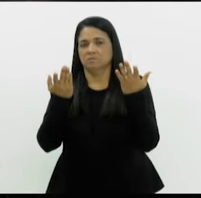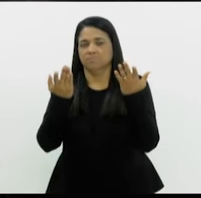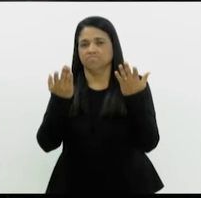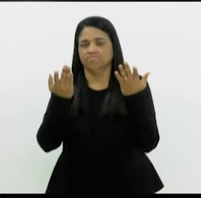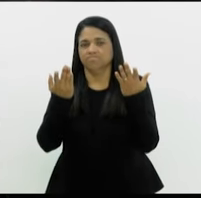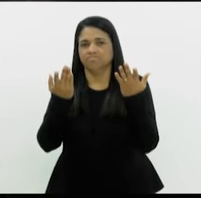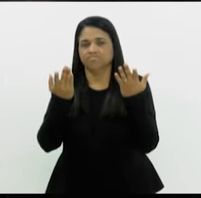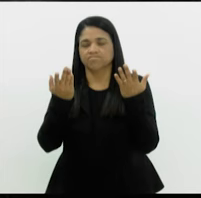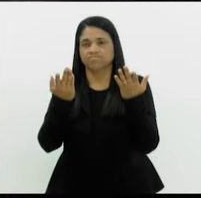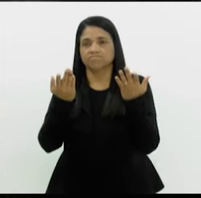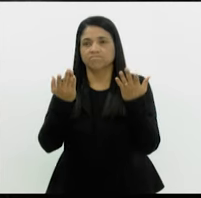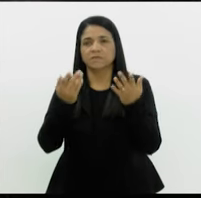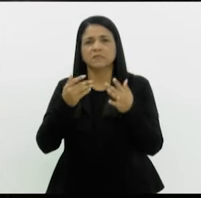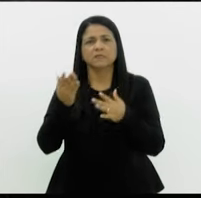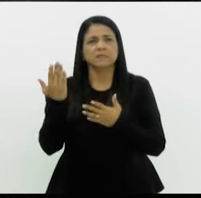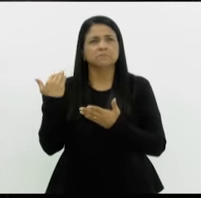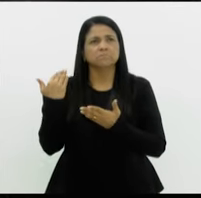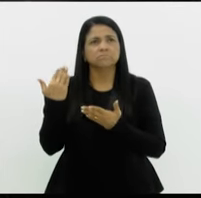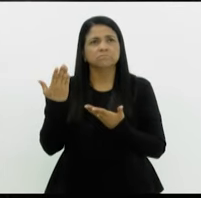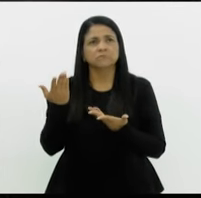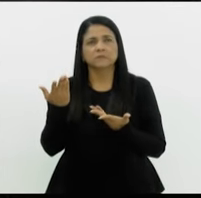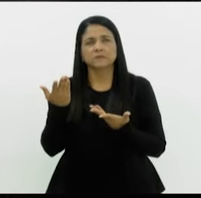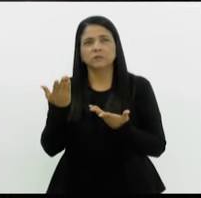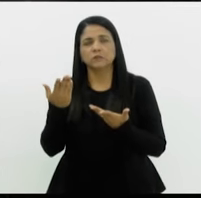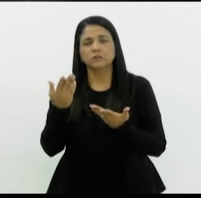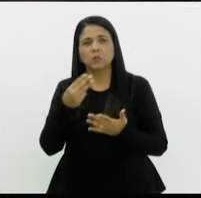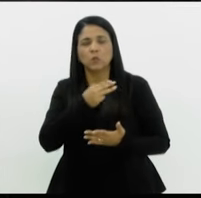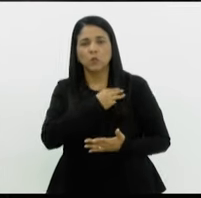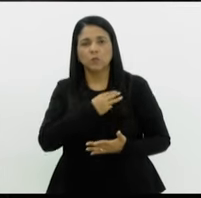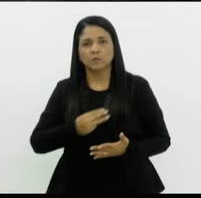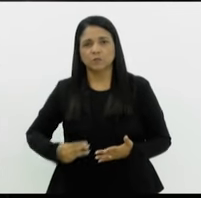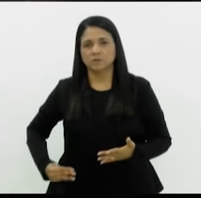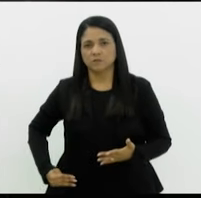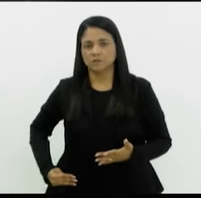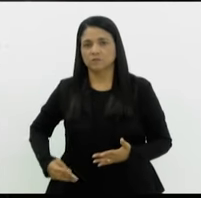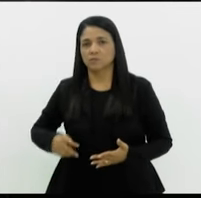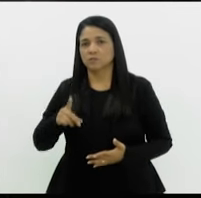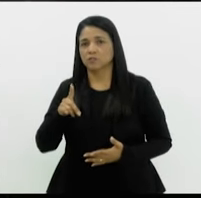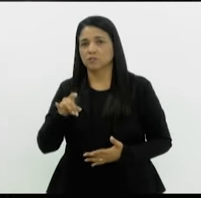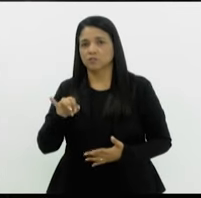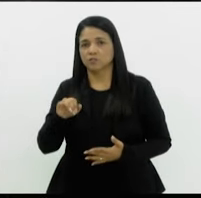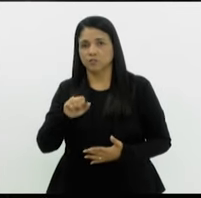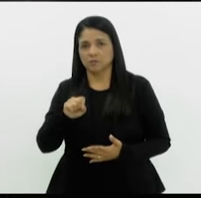Recentemente, o ministro Dias Toffoli